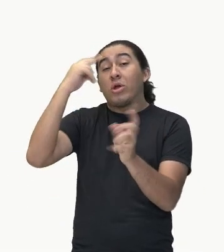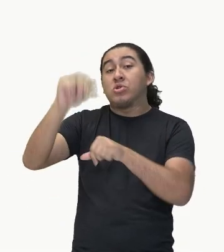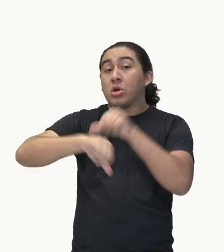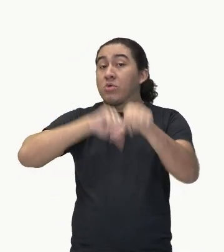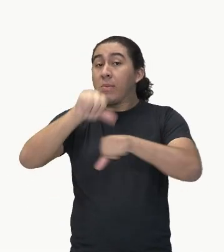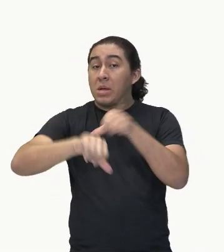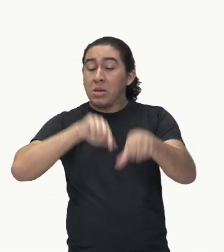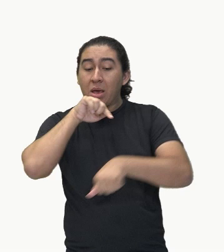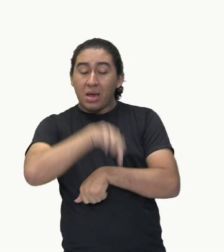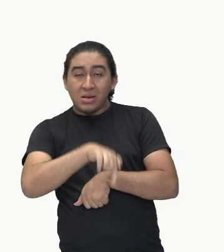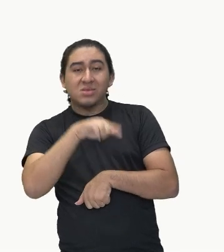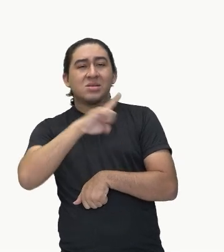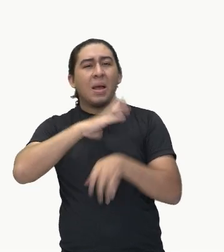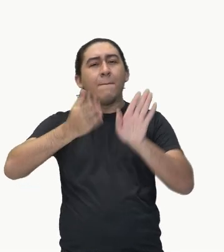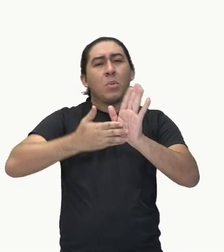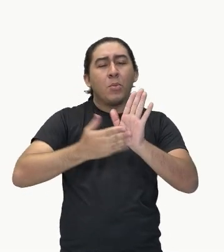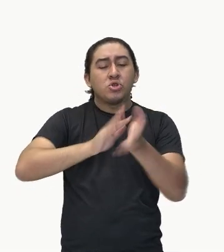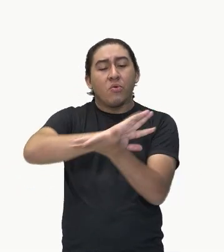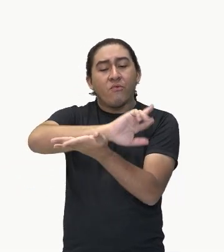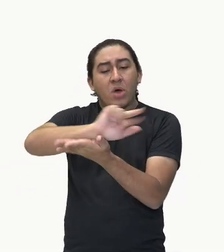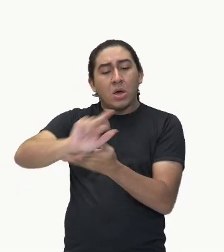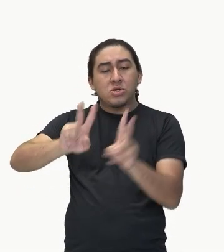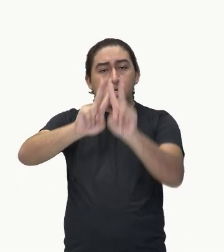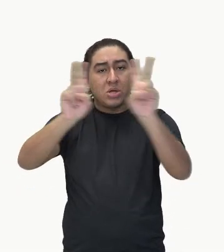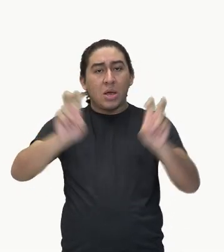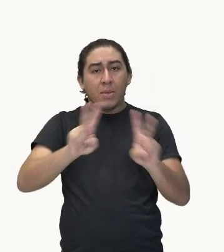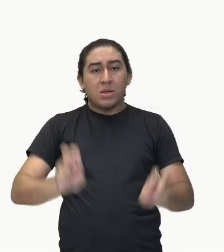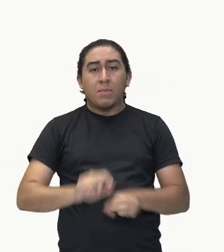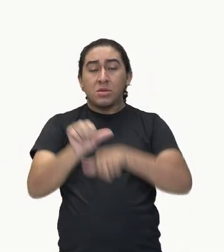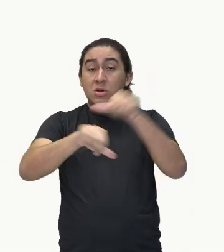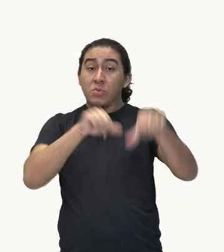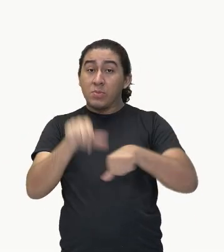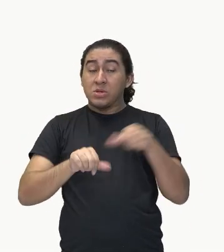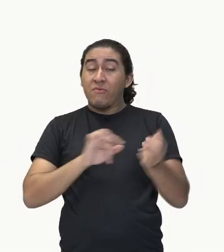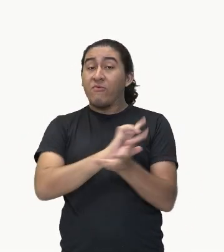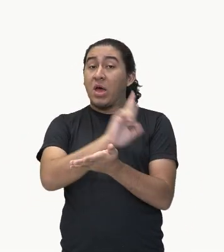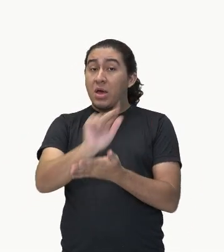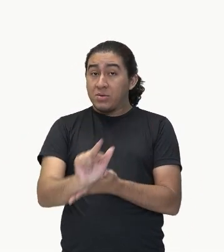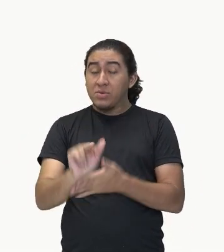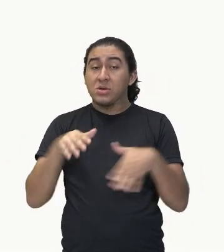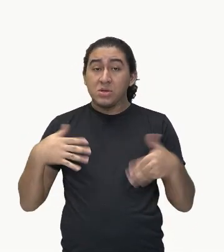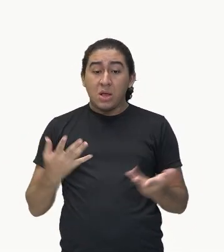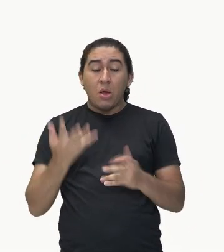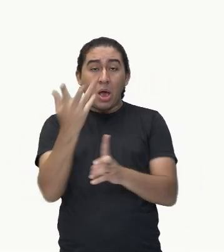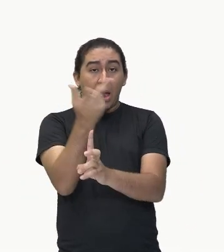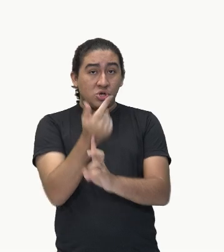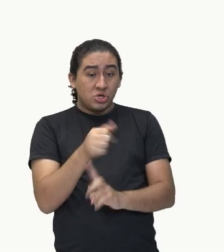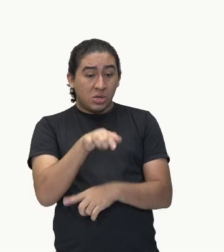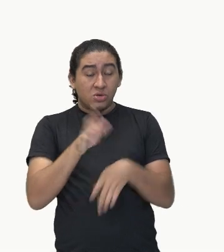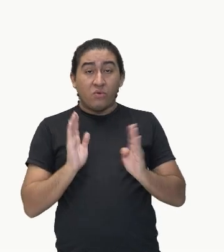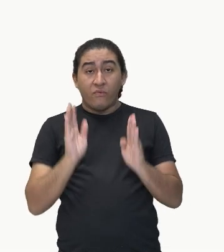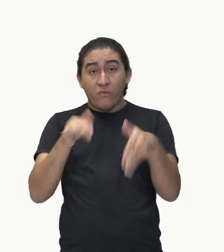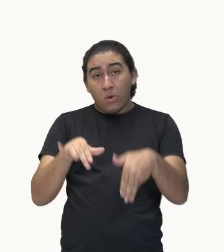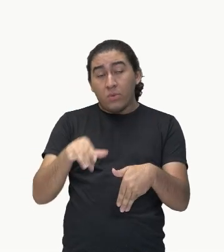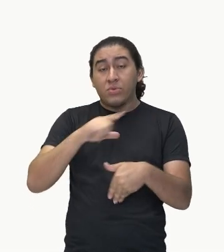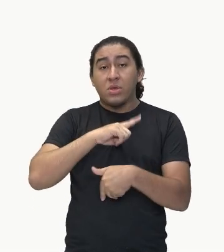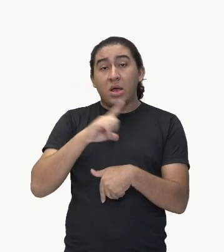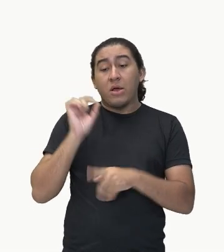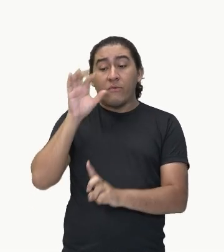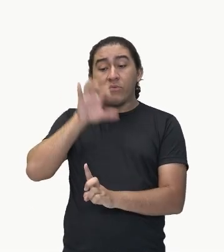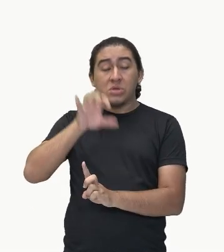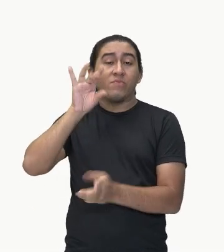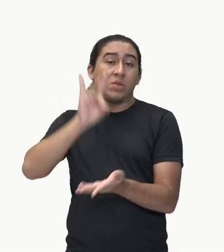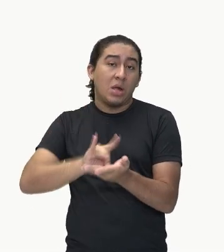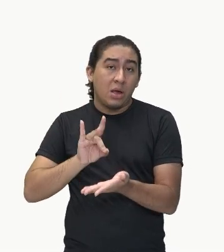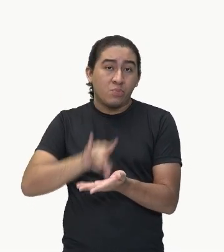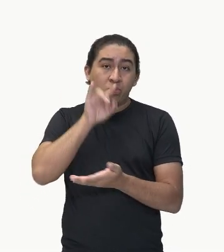vanguardas propuseram muitas questões, muitas transformações. Então, os artistas modernistas, eles foram influenciados